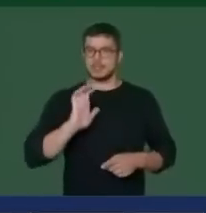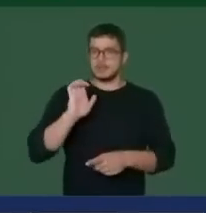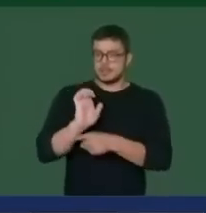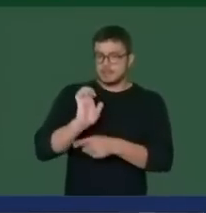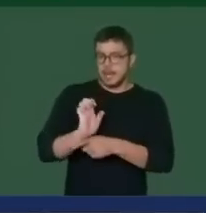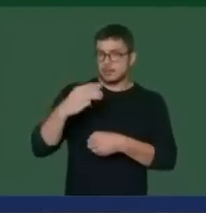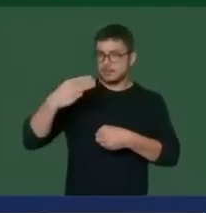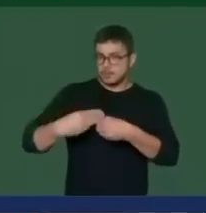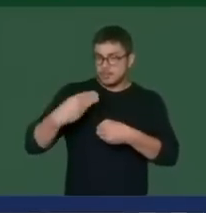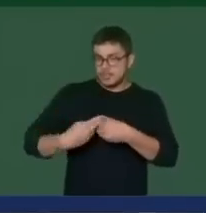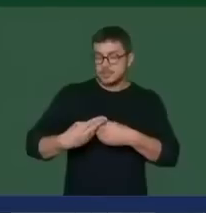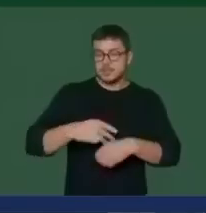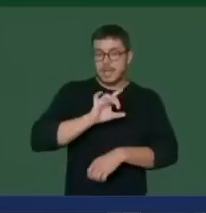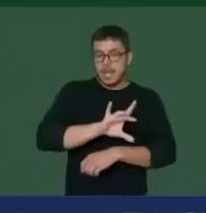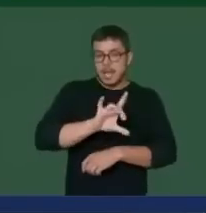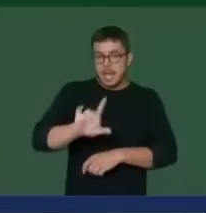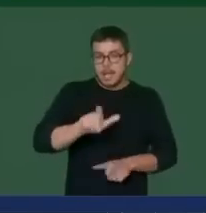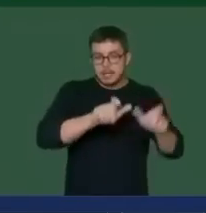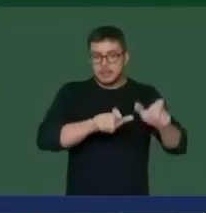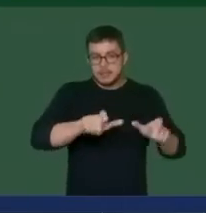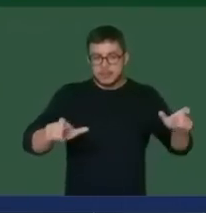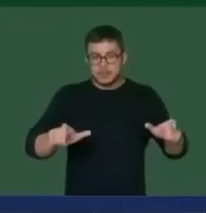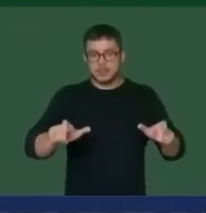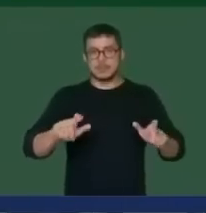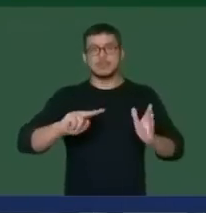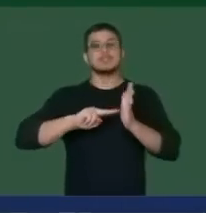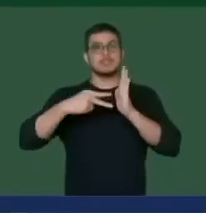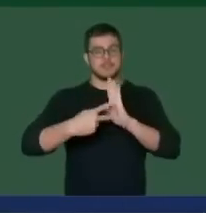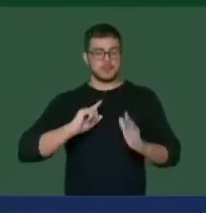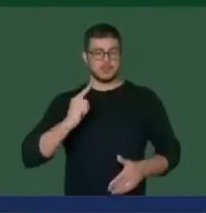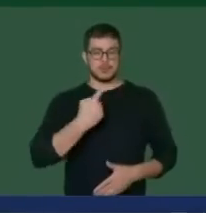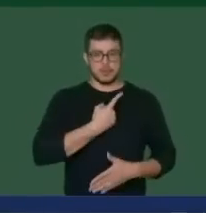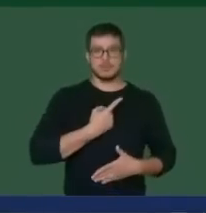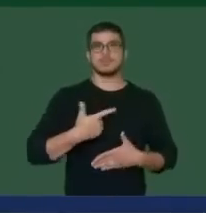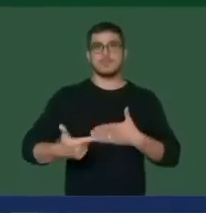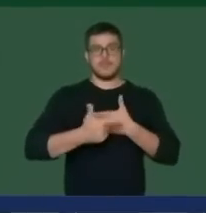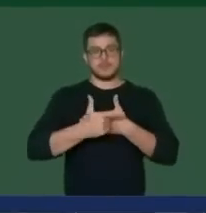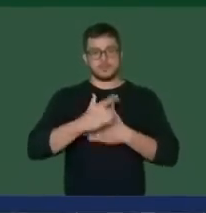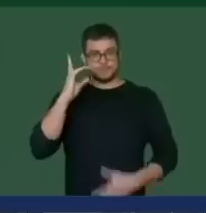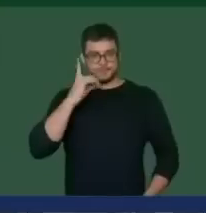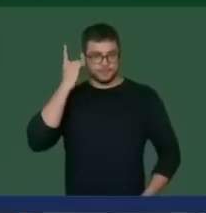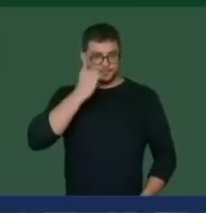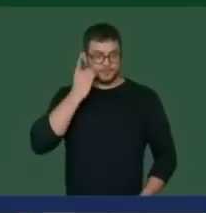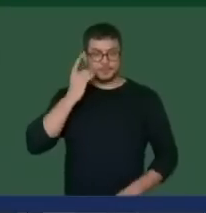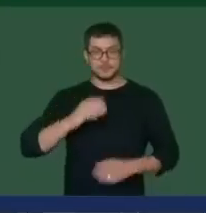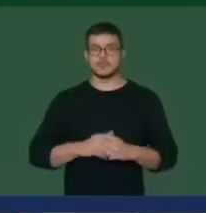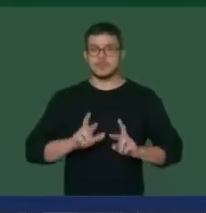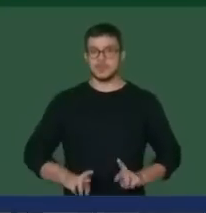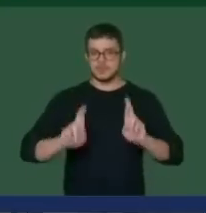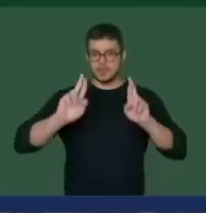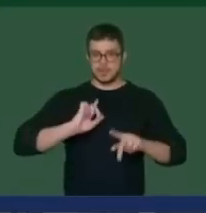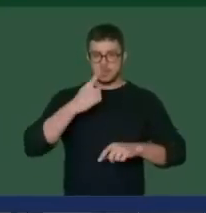brasileiro por nós representados é o que legitima os nossos mandatos. Que tenhamos uma legislatura produtiva